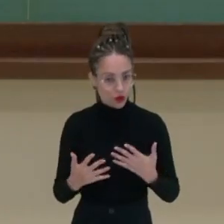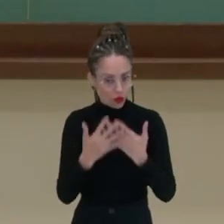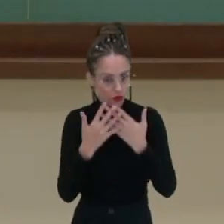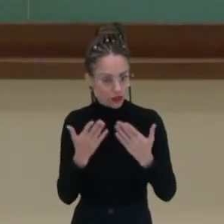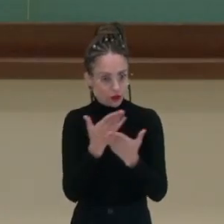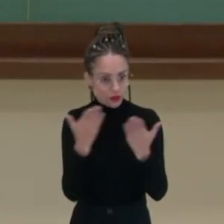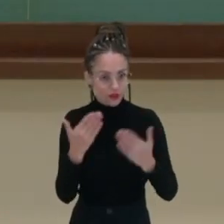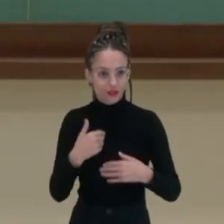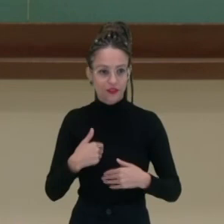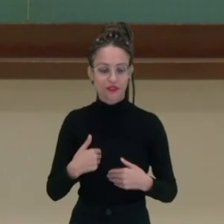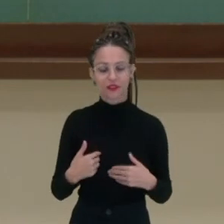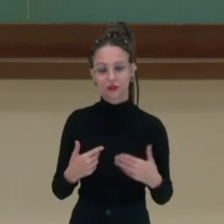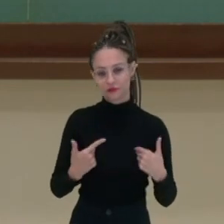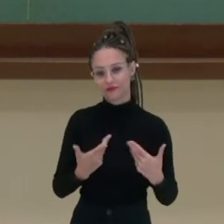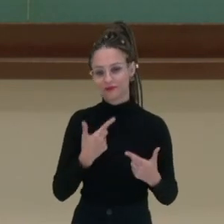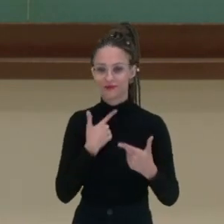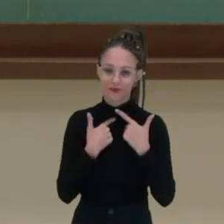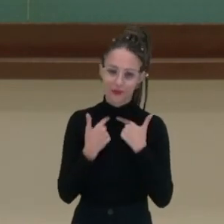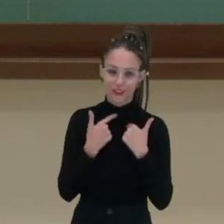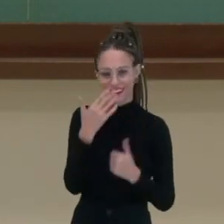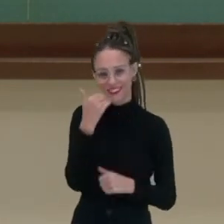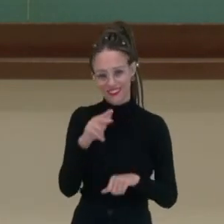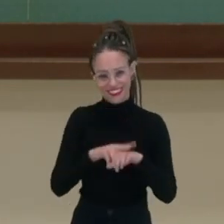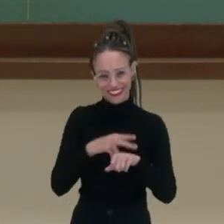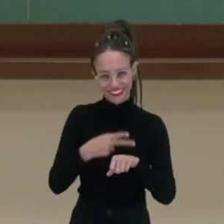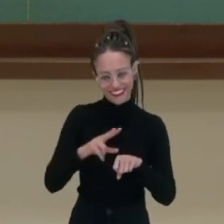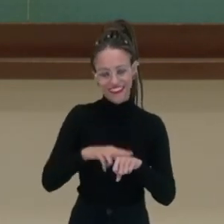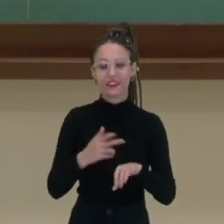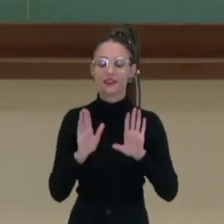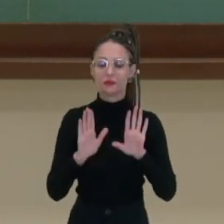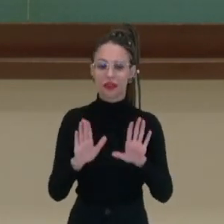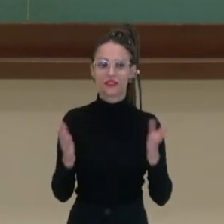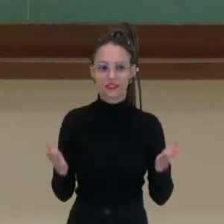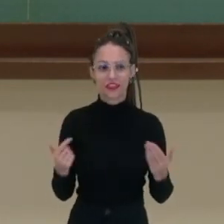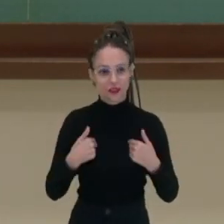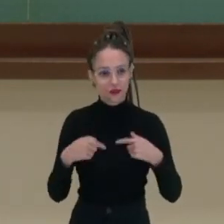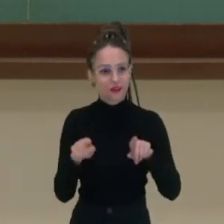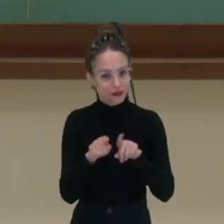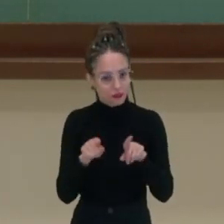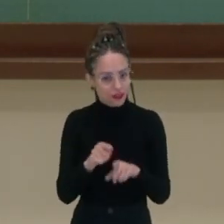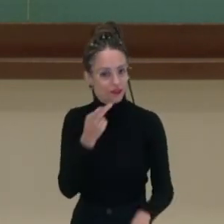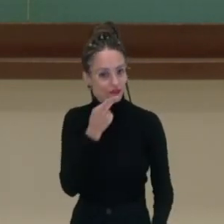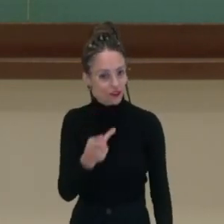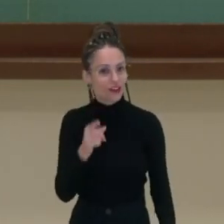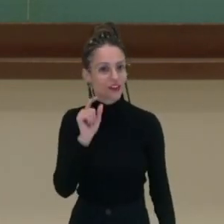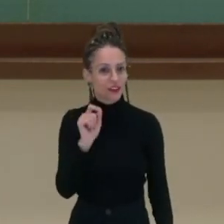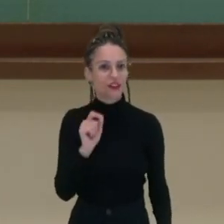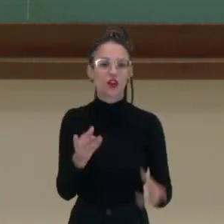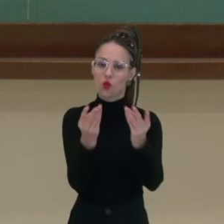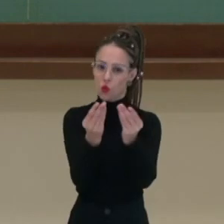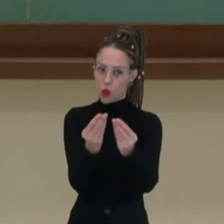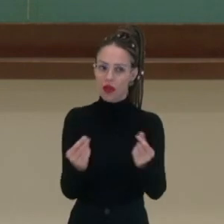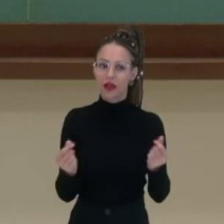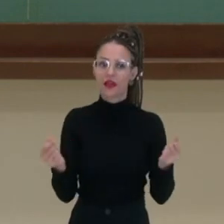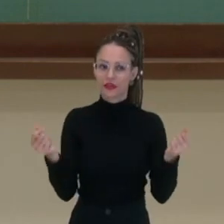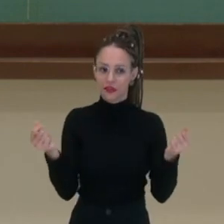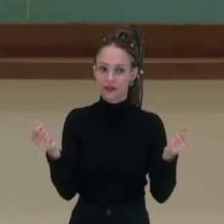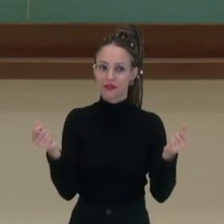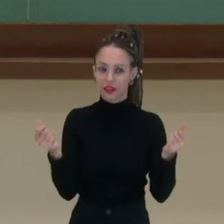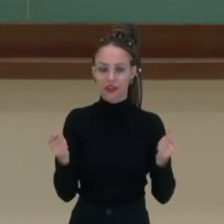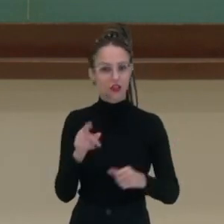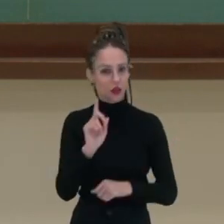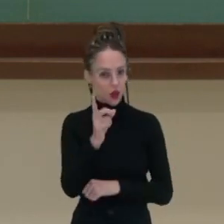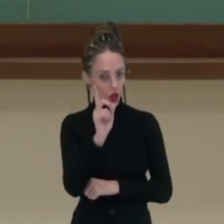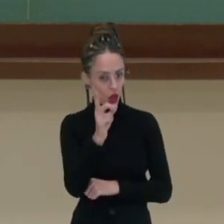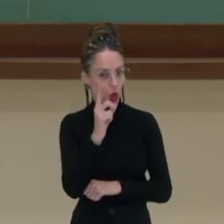que me deu até uma certa vontade de comer um chocolatinho. Mas eu também devo dizer que a qualidade está devendo, hein,